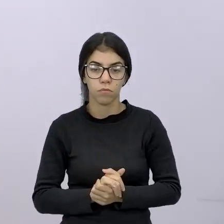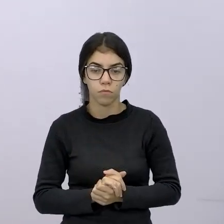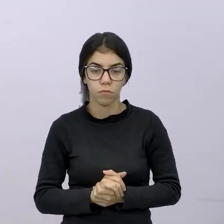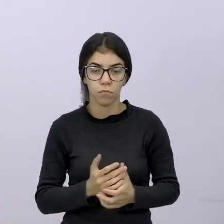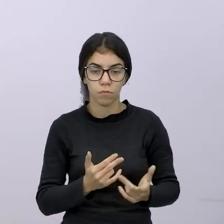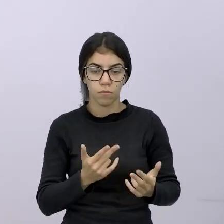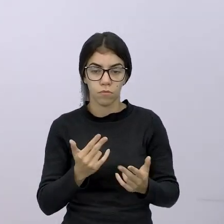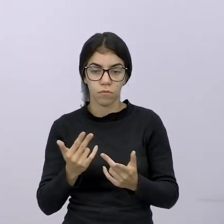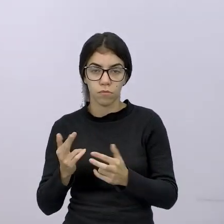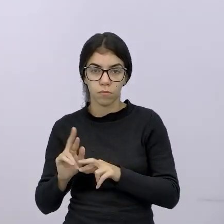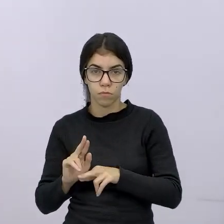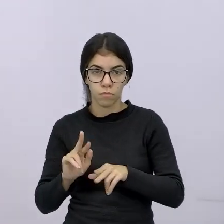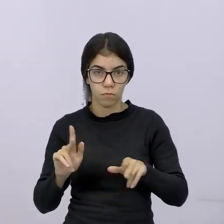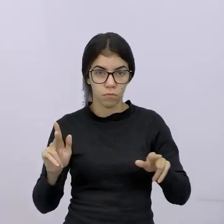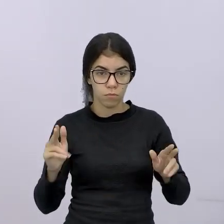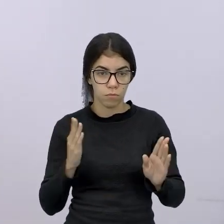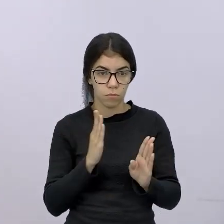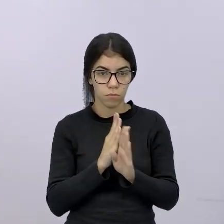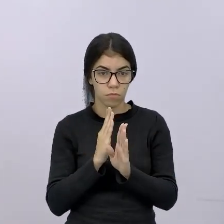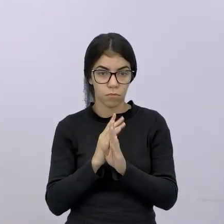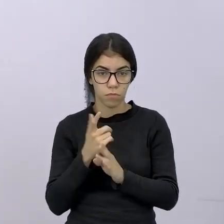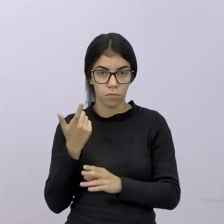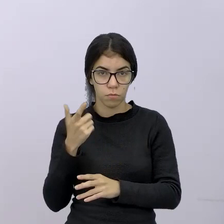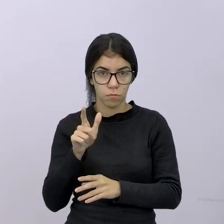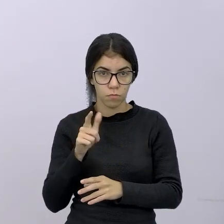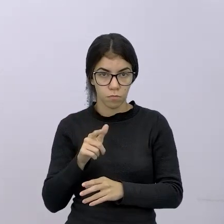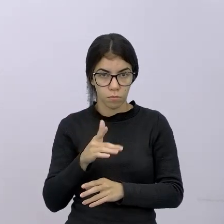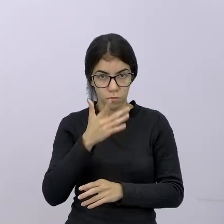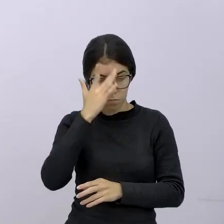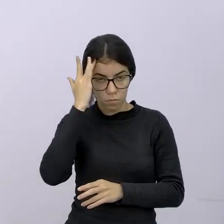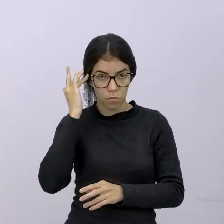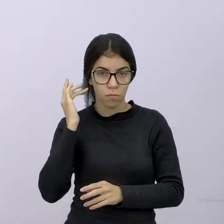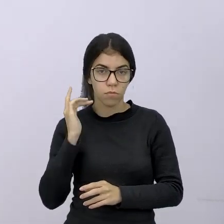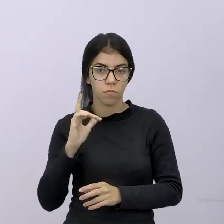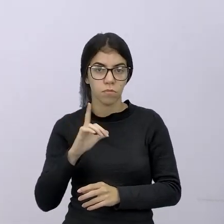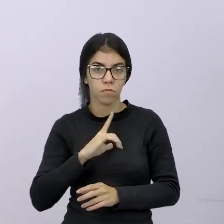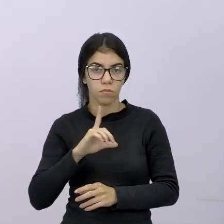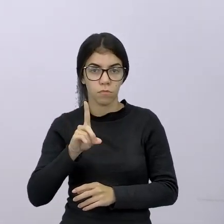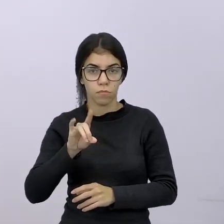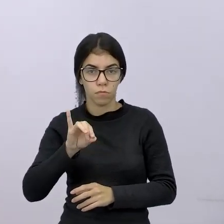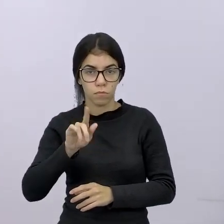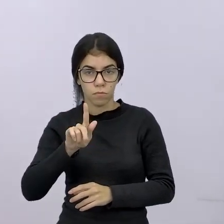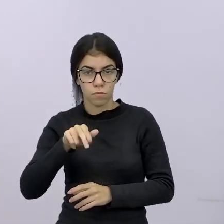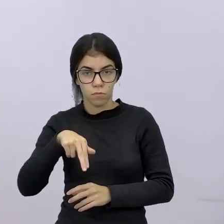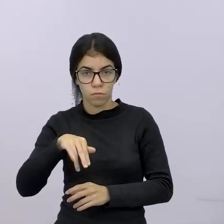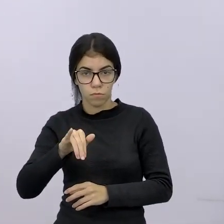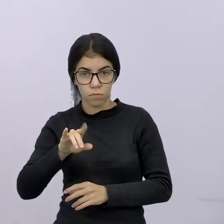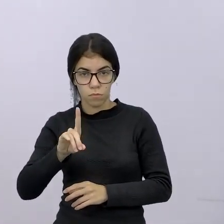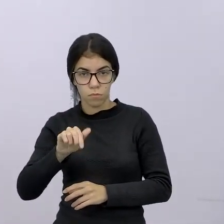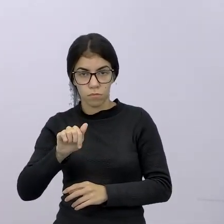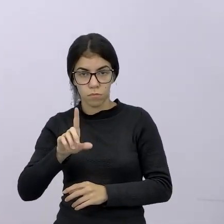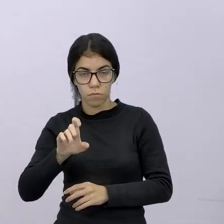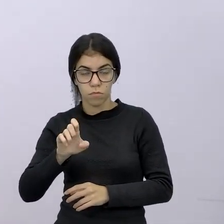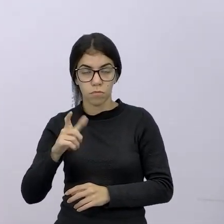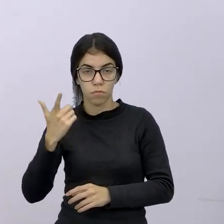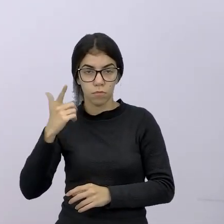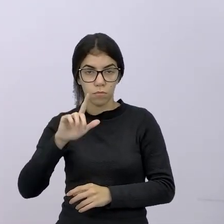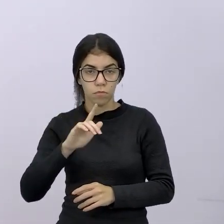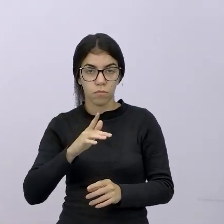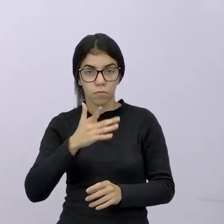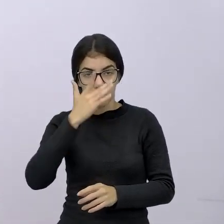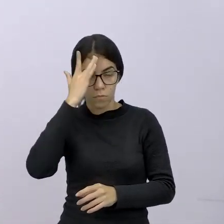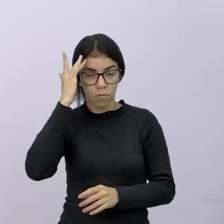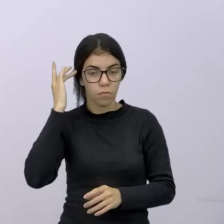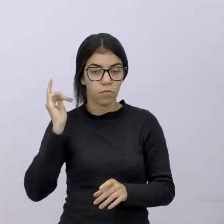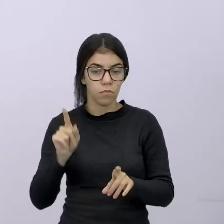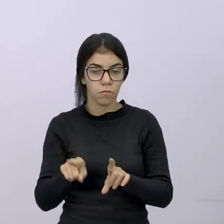nossa diferença. Então, esses outros indivíduos, eles têm a mesma dignidade que a gente, esses outros indivíduos, eles são